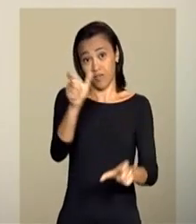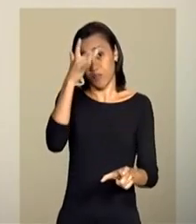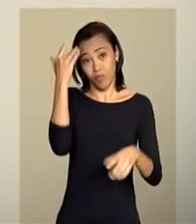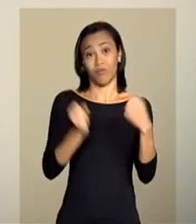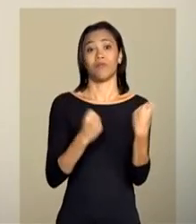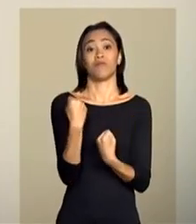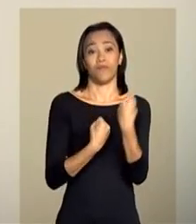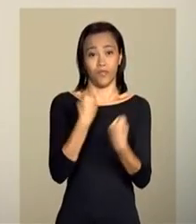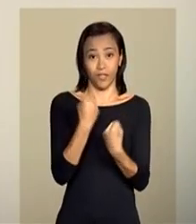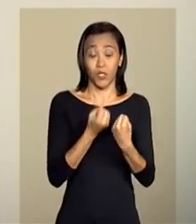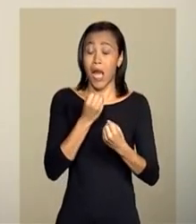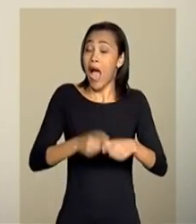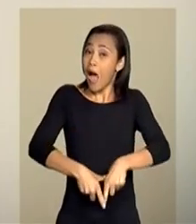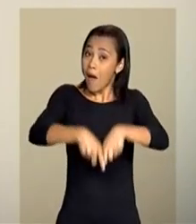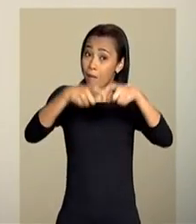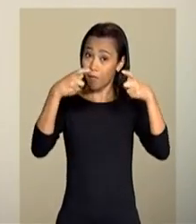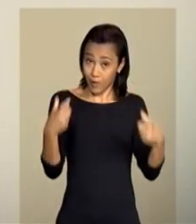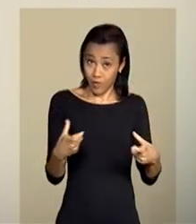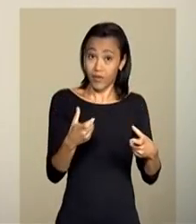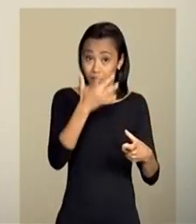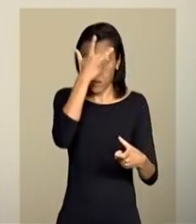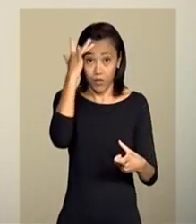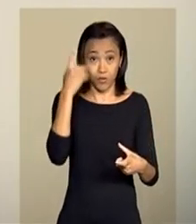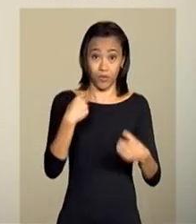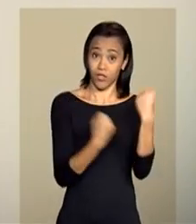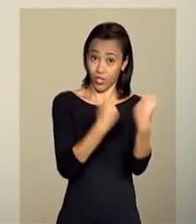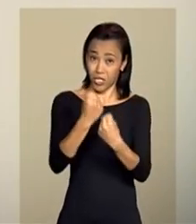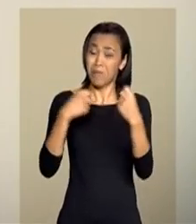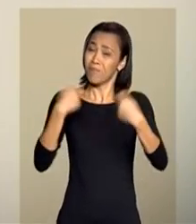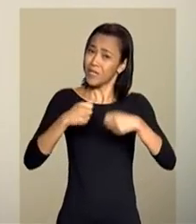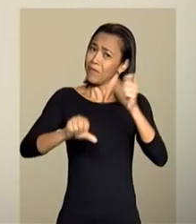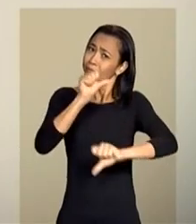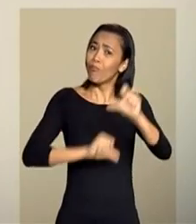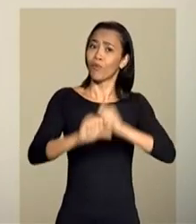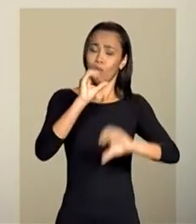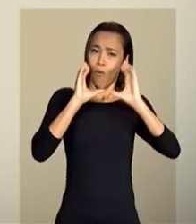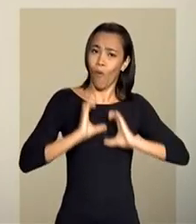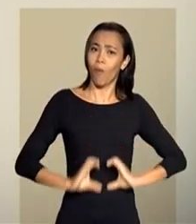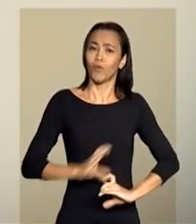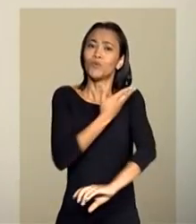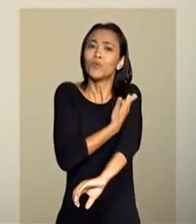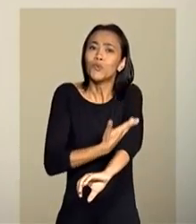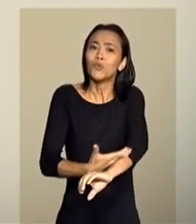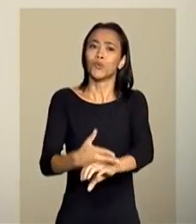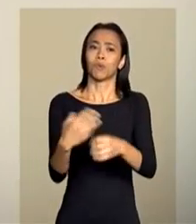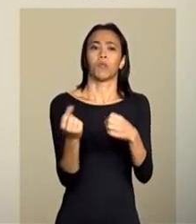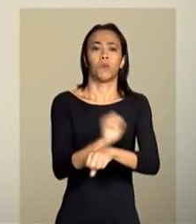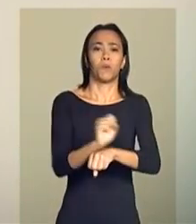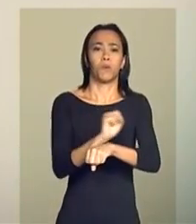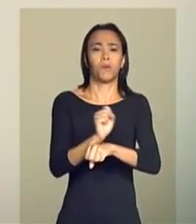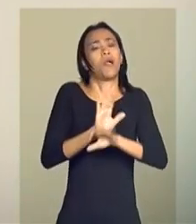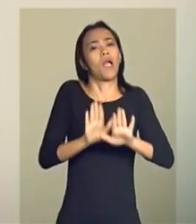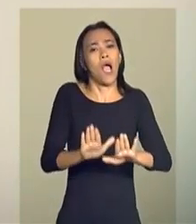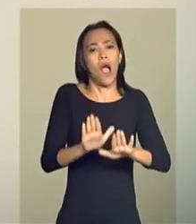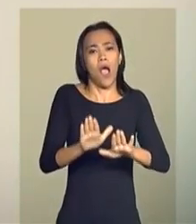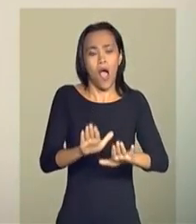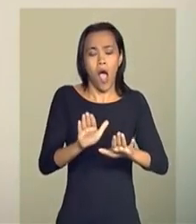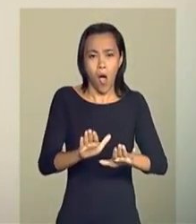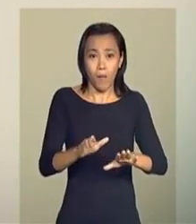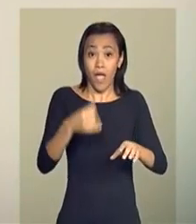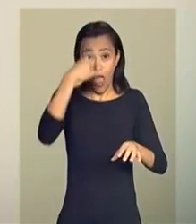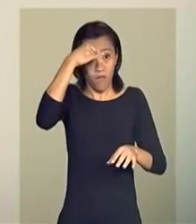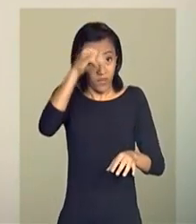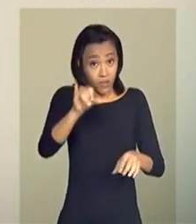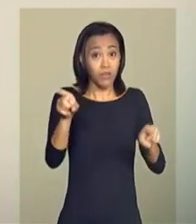motoristas boa parte dos motoristas precisa mudar o comportamento no trânsito dirigir com mais cautela